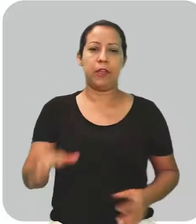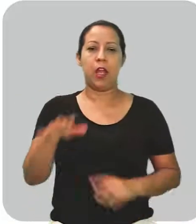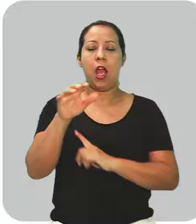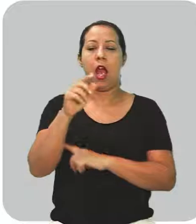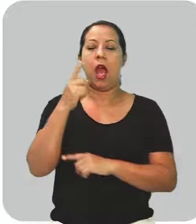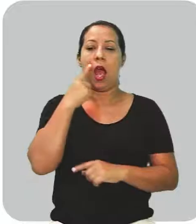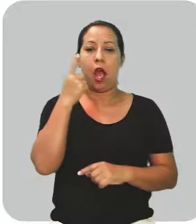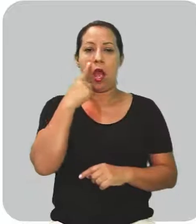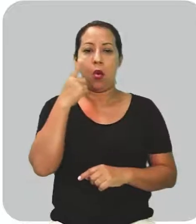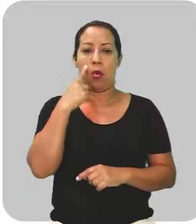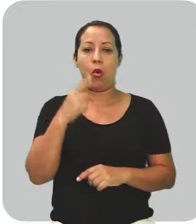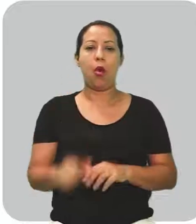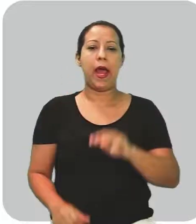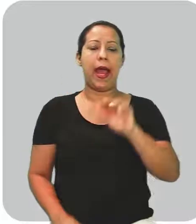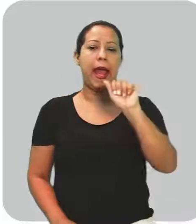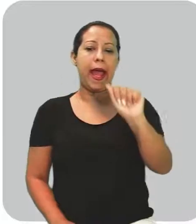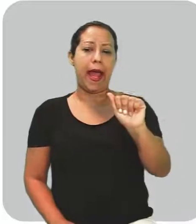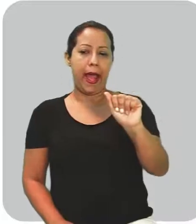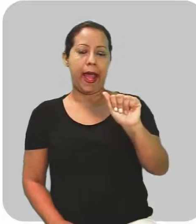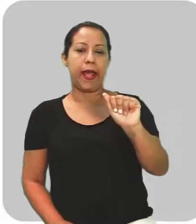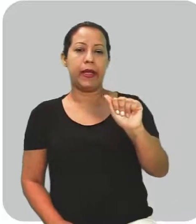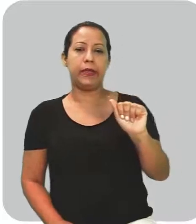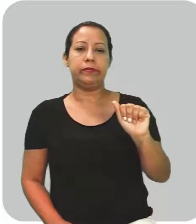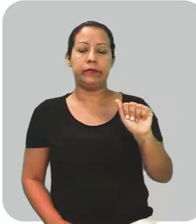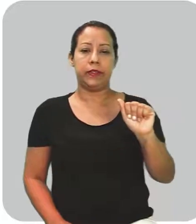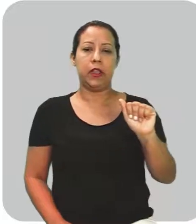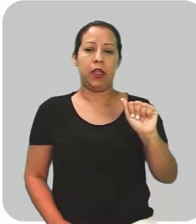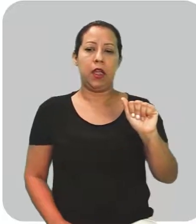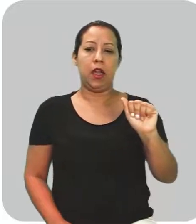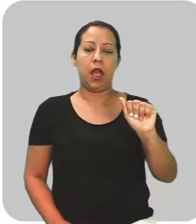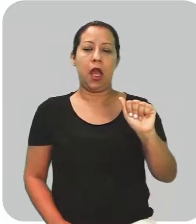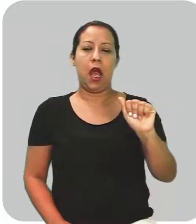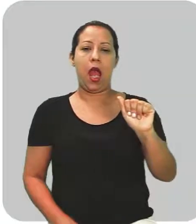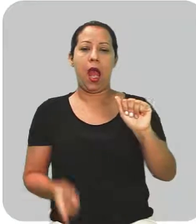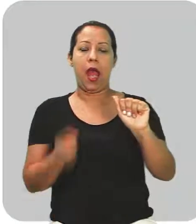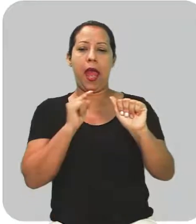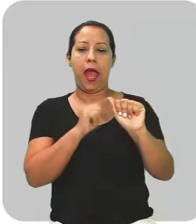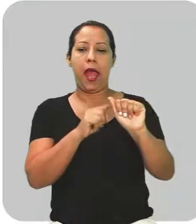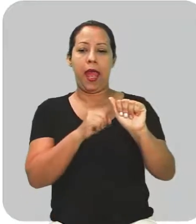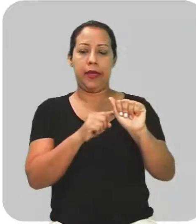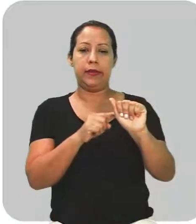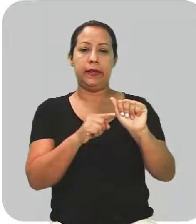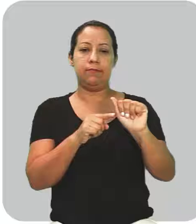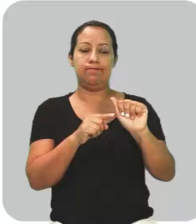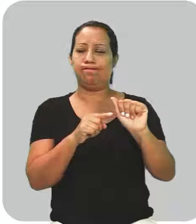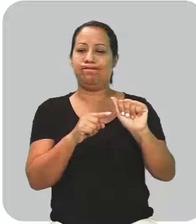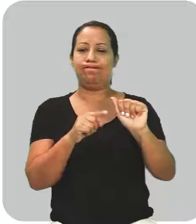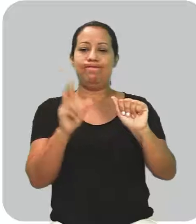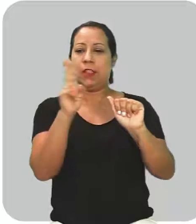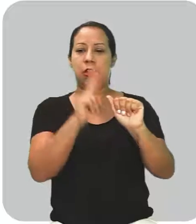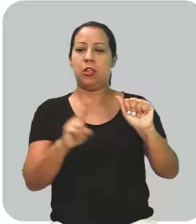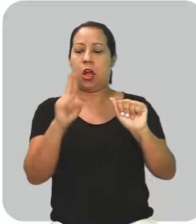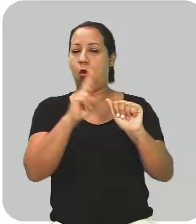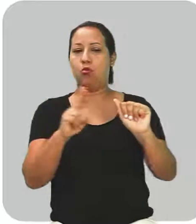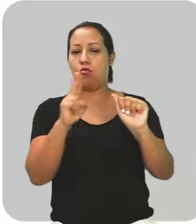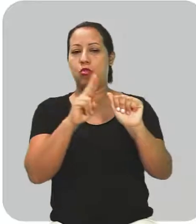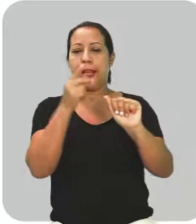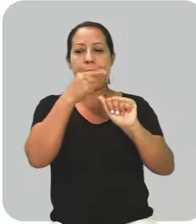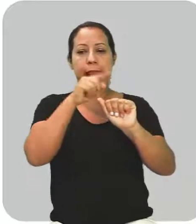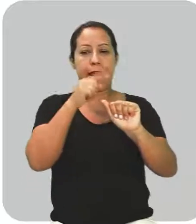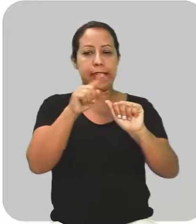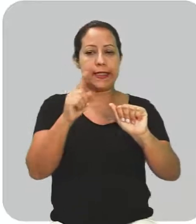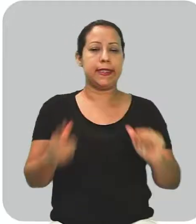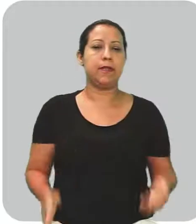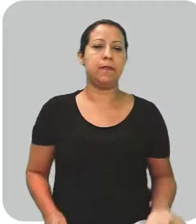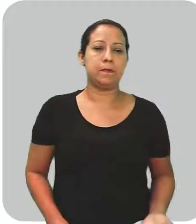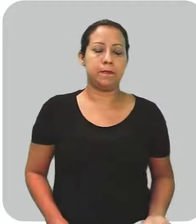pronome definido, ó, como a regra diz, não se utiliza aí a crase. A mim, né?